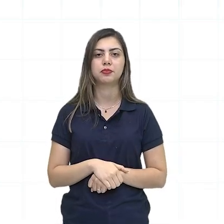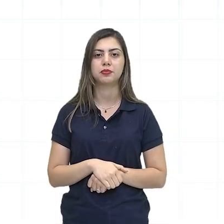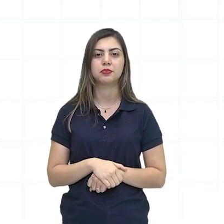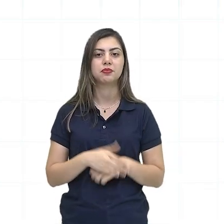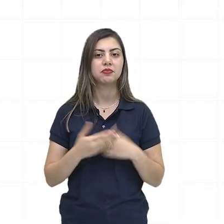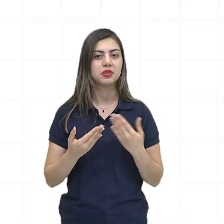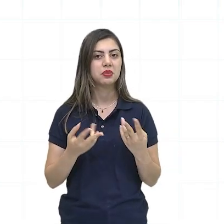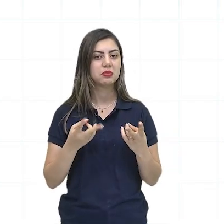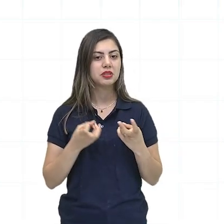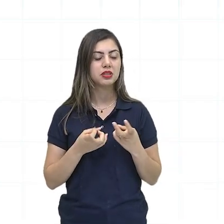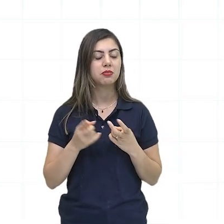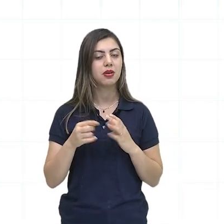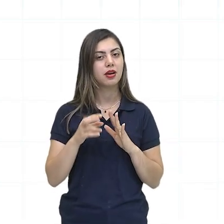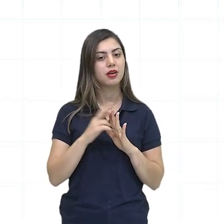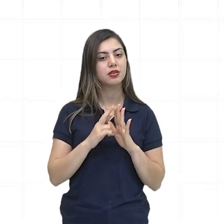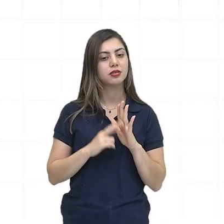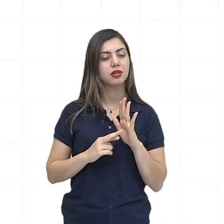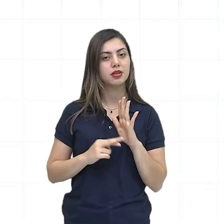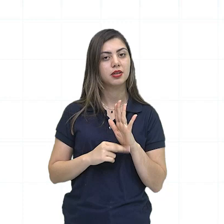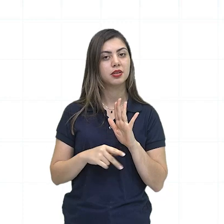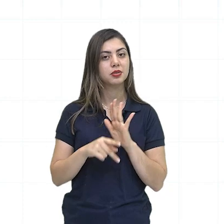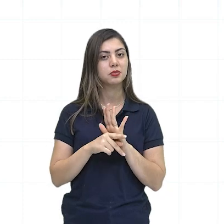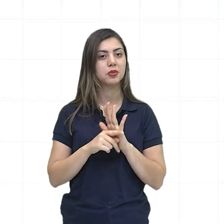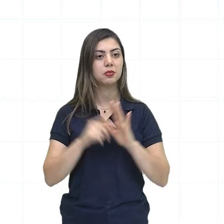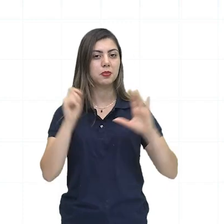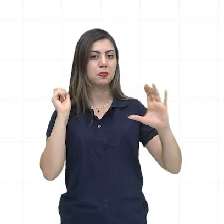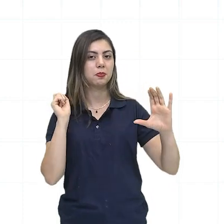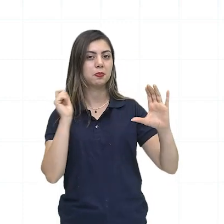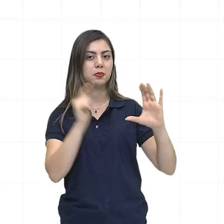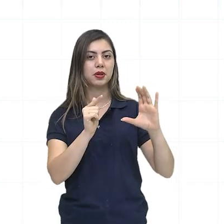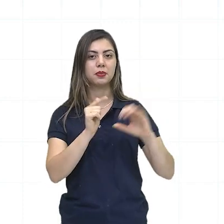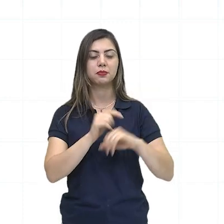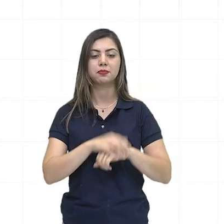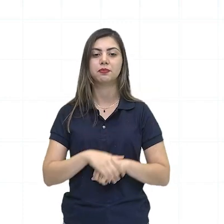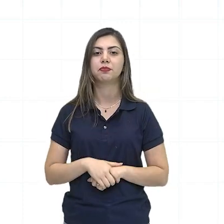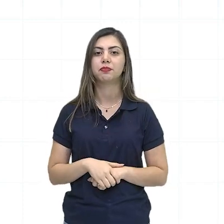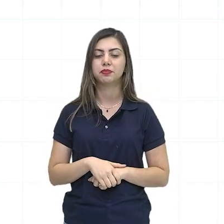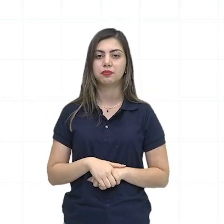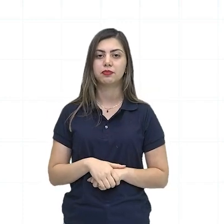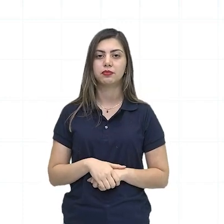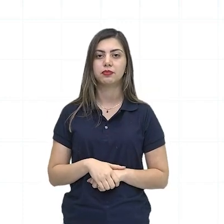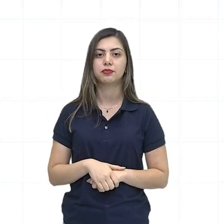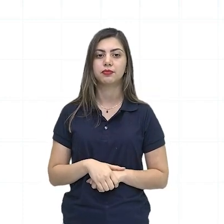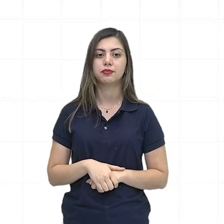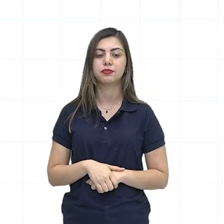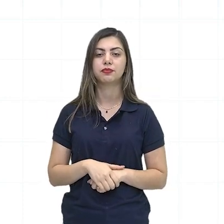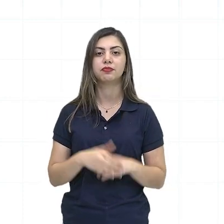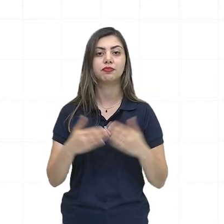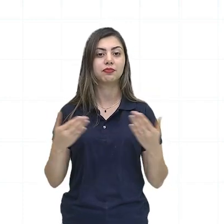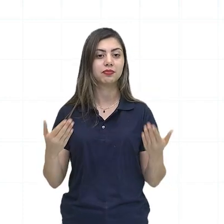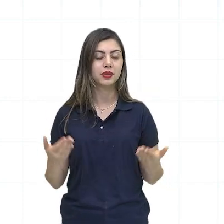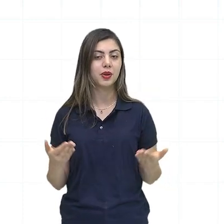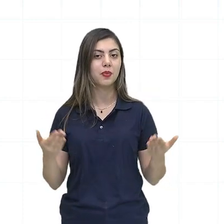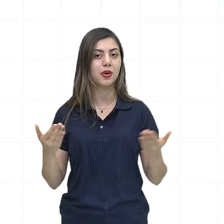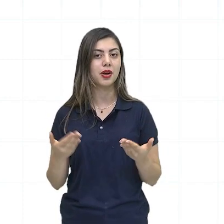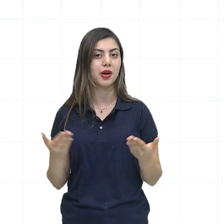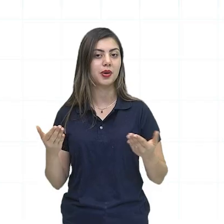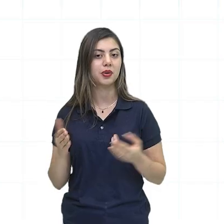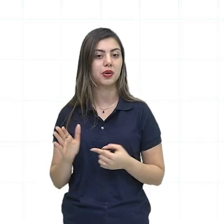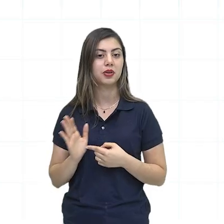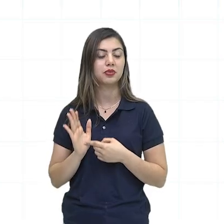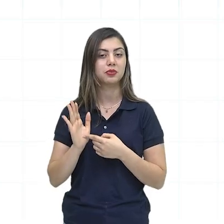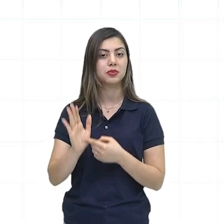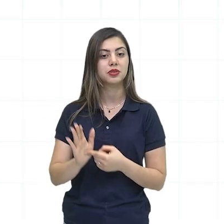Então, essas são algumas das regras dentro do jogo de dardos. Falando ainda sobre dardos, eu quero apresentar para